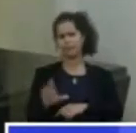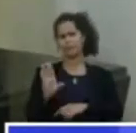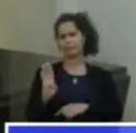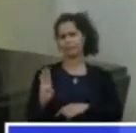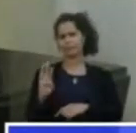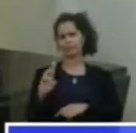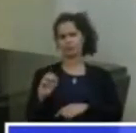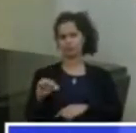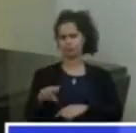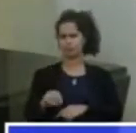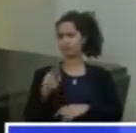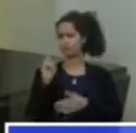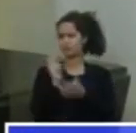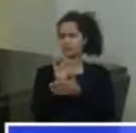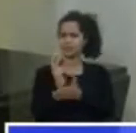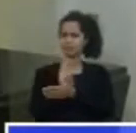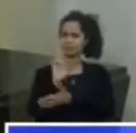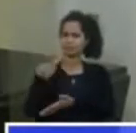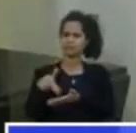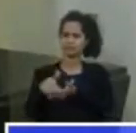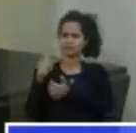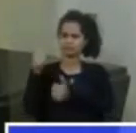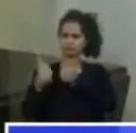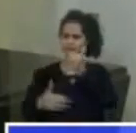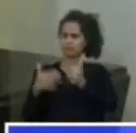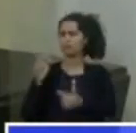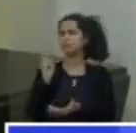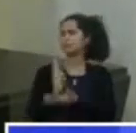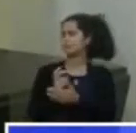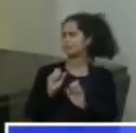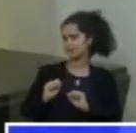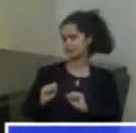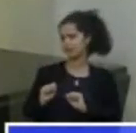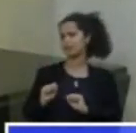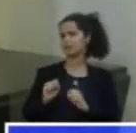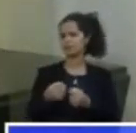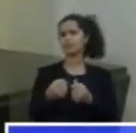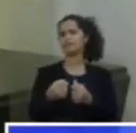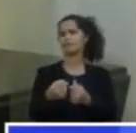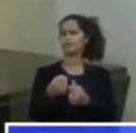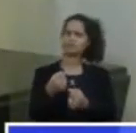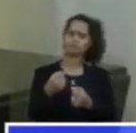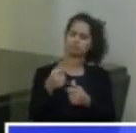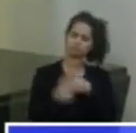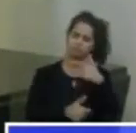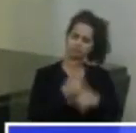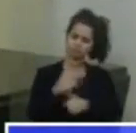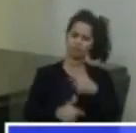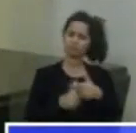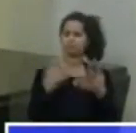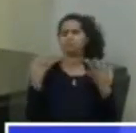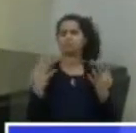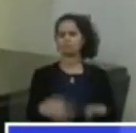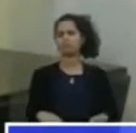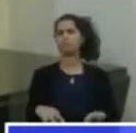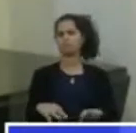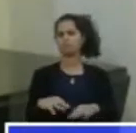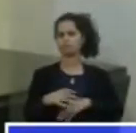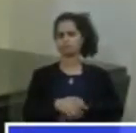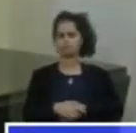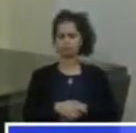que assumiu a tribuna desta casa, sempre atuou de uma forma assim